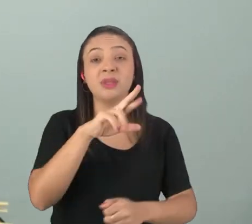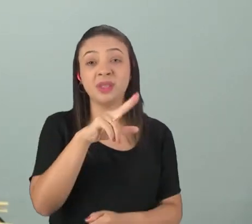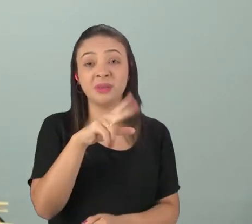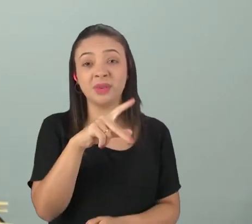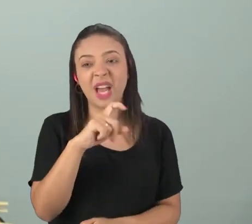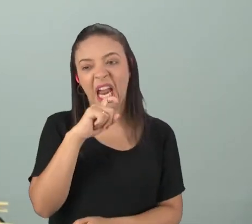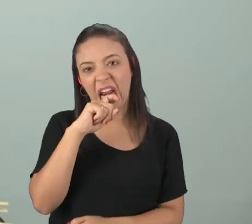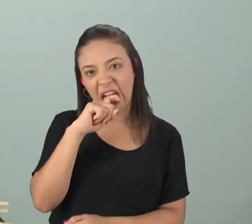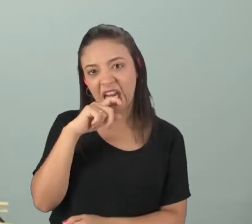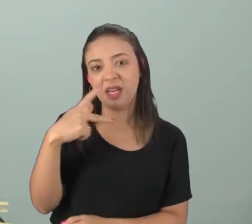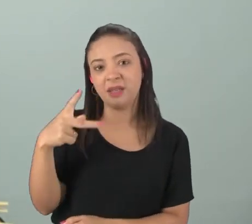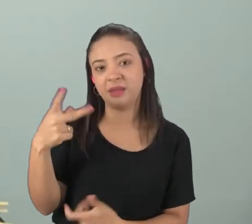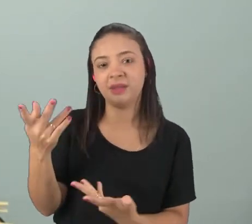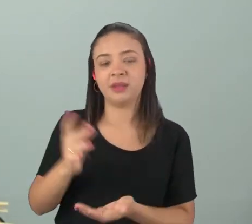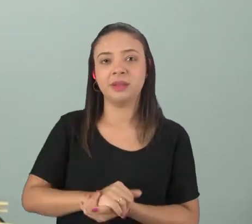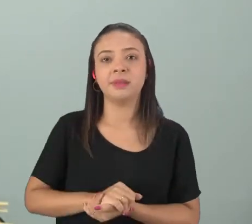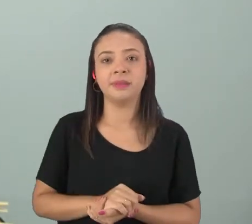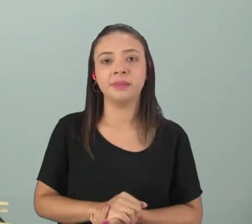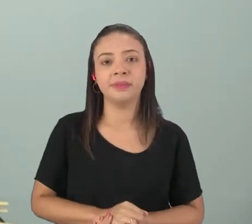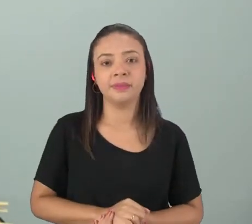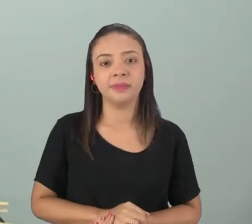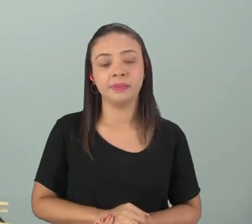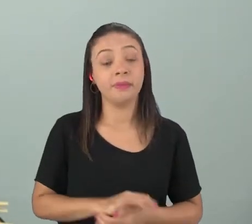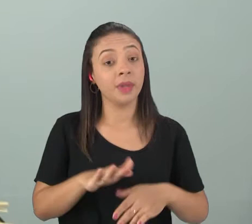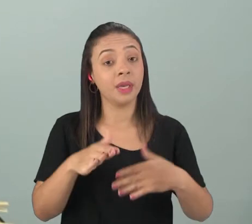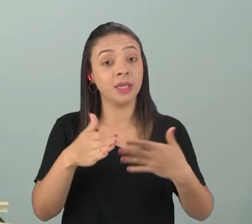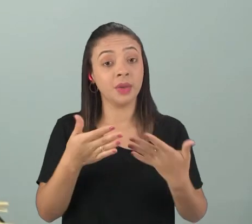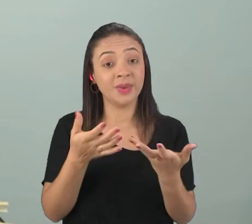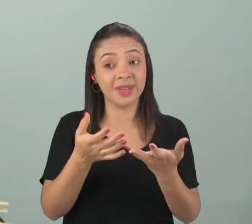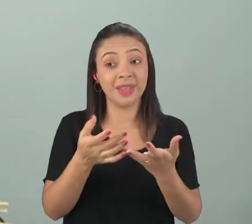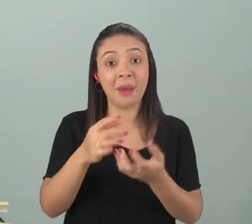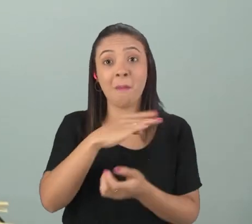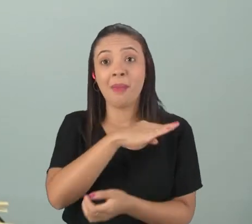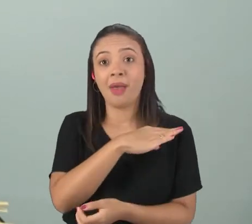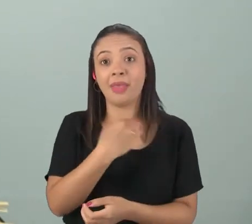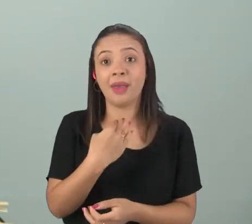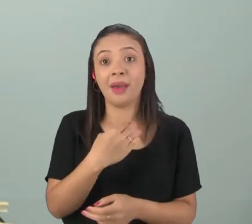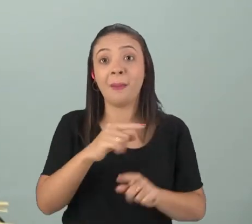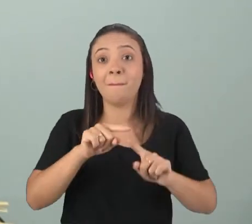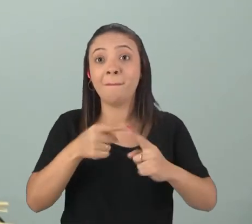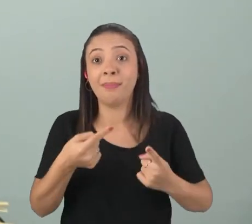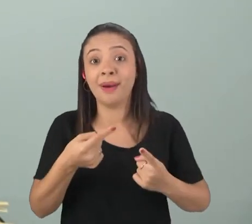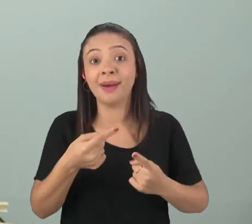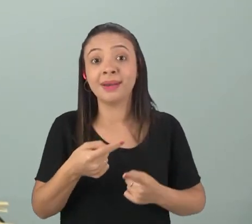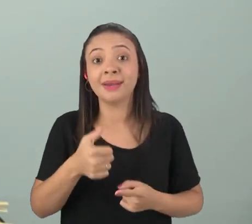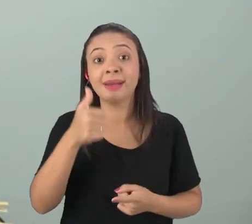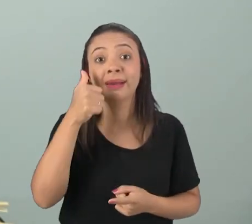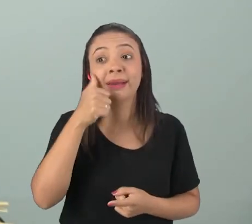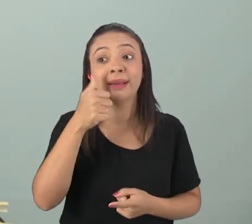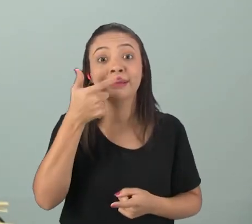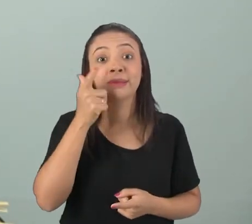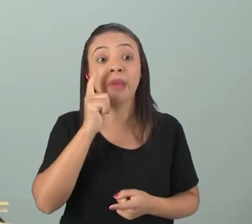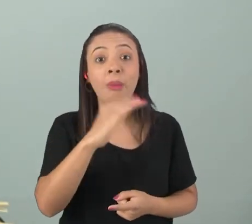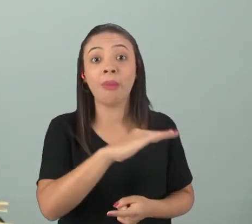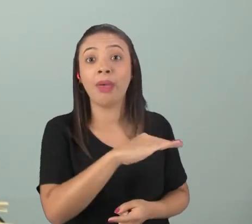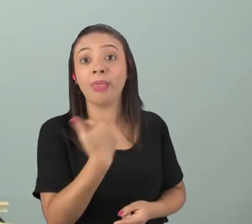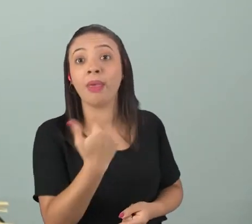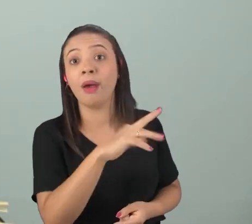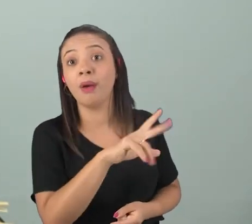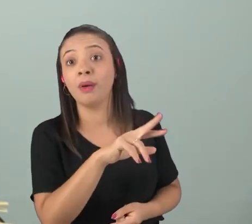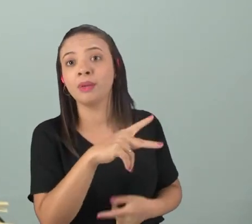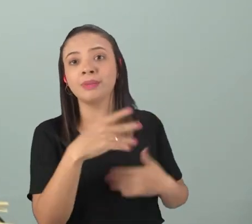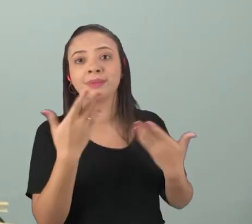ciúmes dela, né? E aí foram tentar matá-la e acabou que ela é que matou os dois, né? E aí